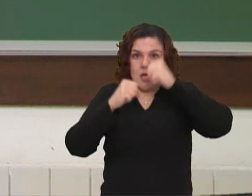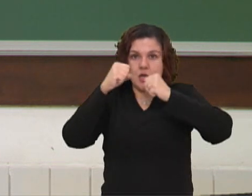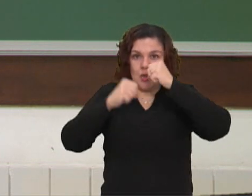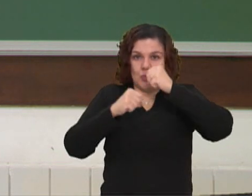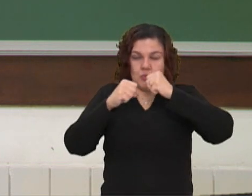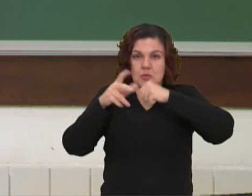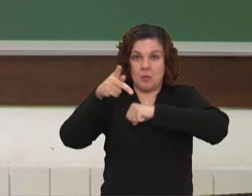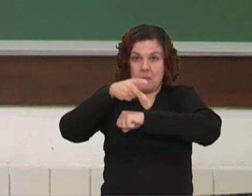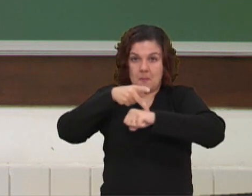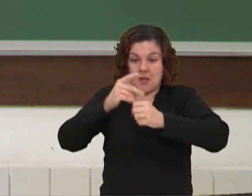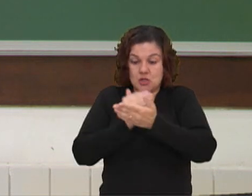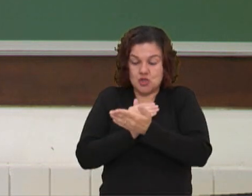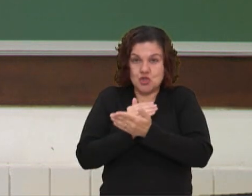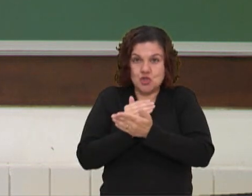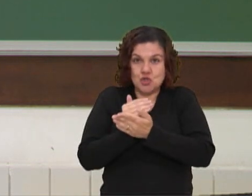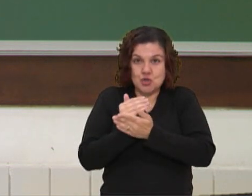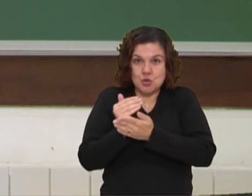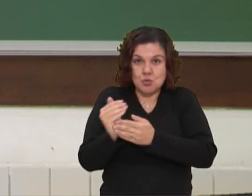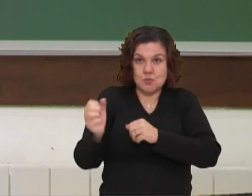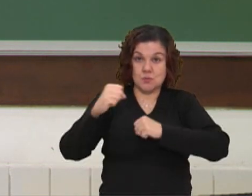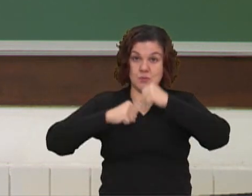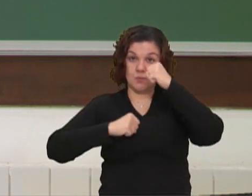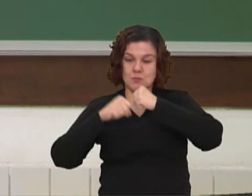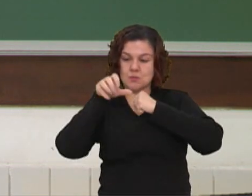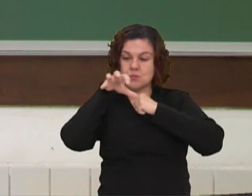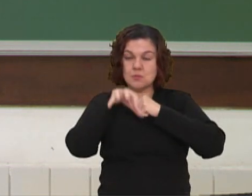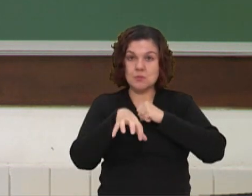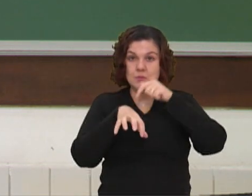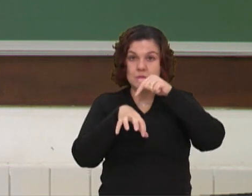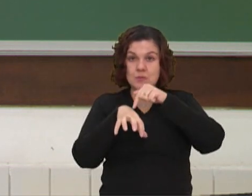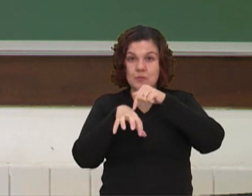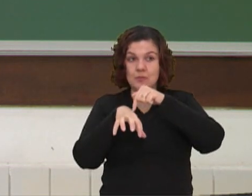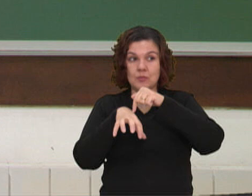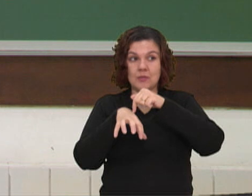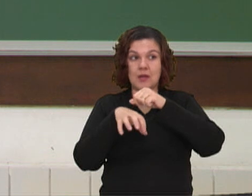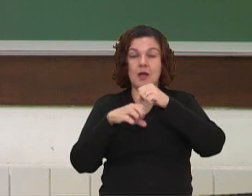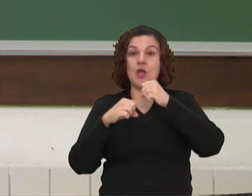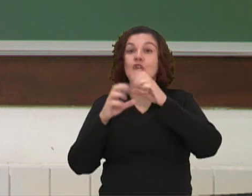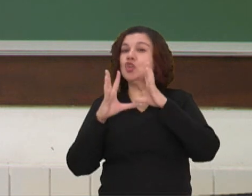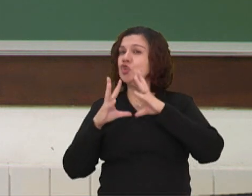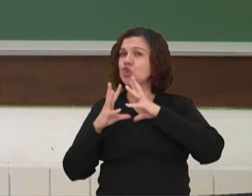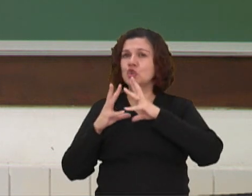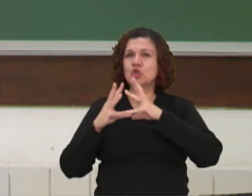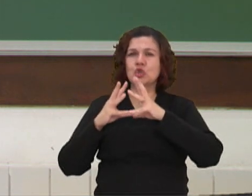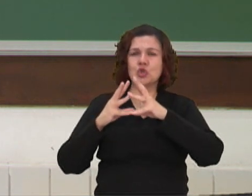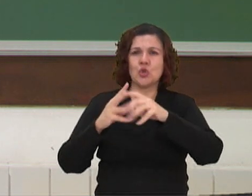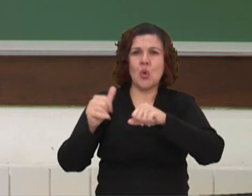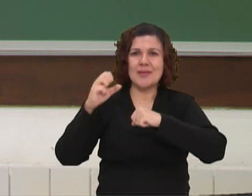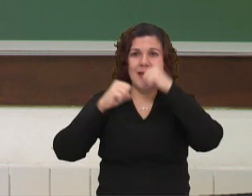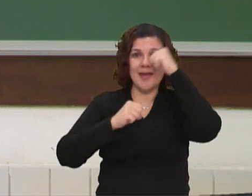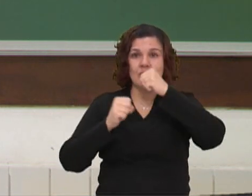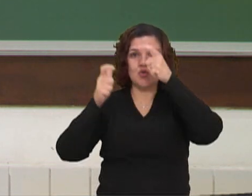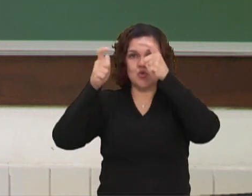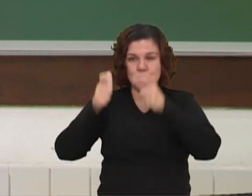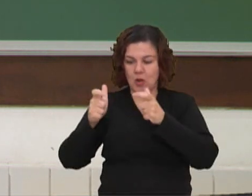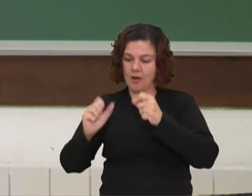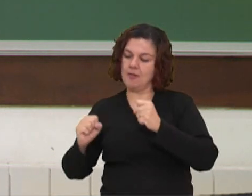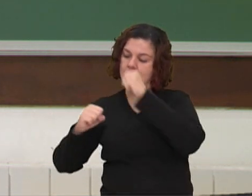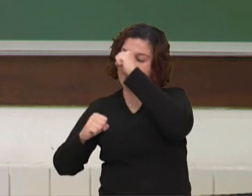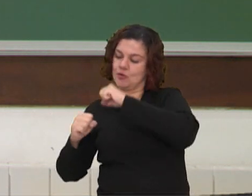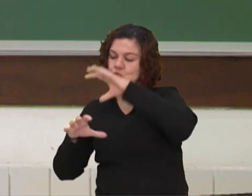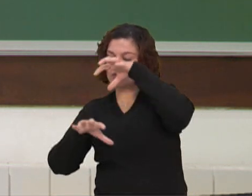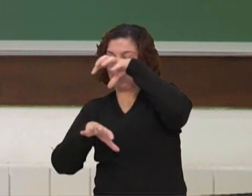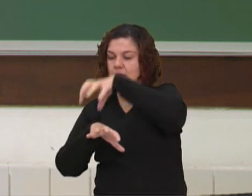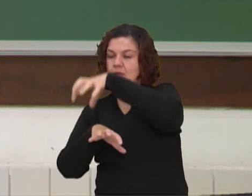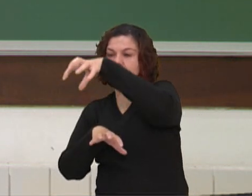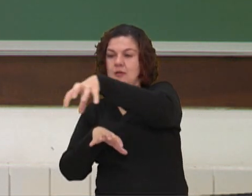nos países que primeiro se industrializaram, nós vamos ter ali as indústrias todas concentradas em determinadas áreas.